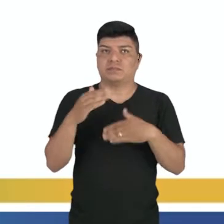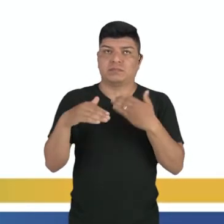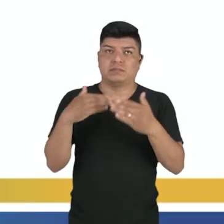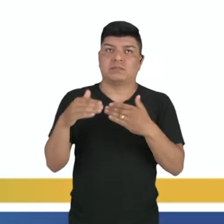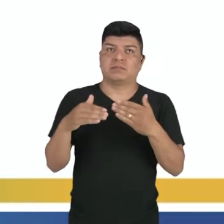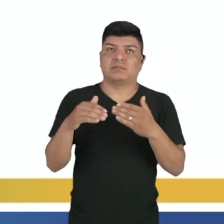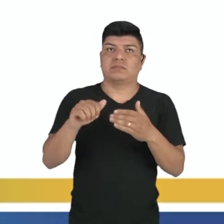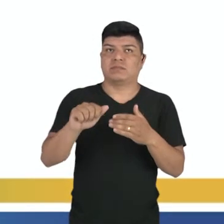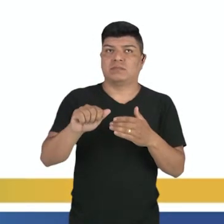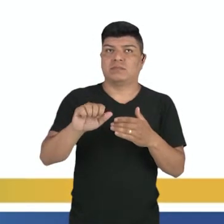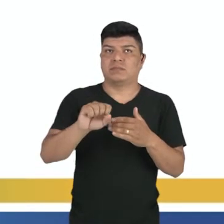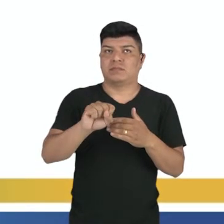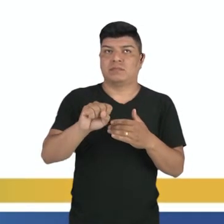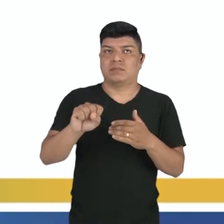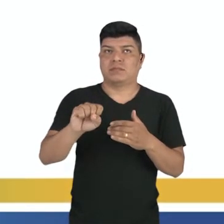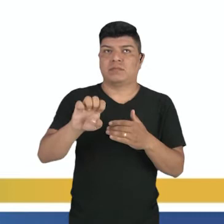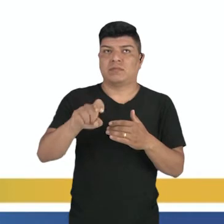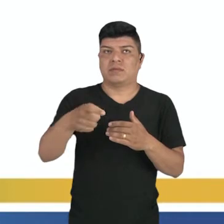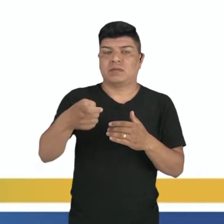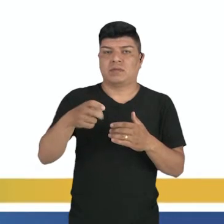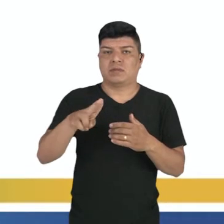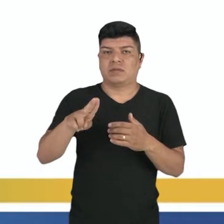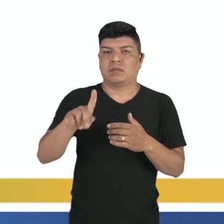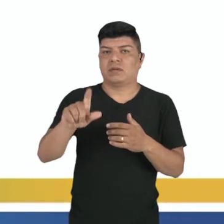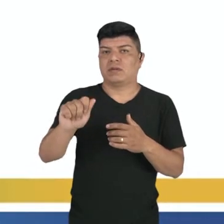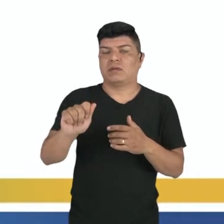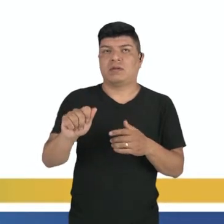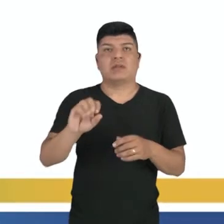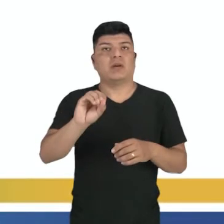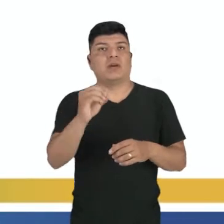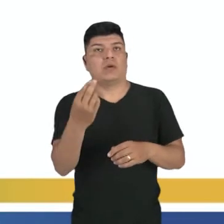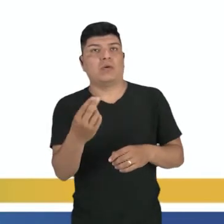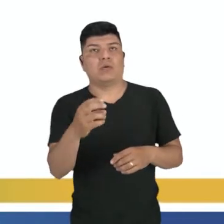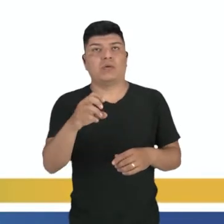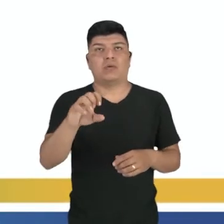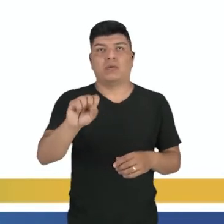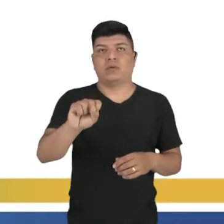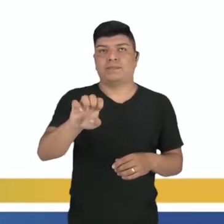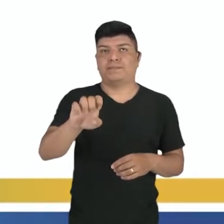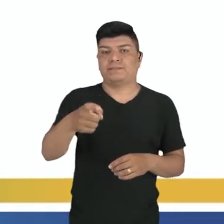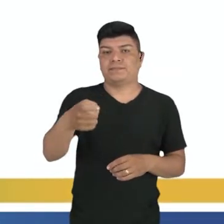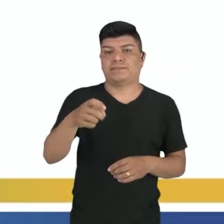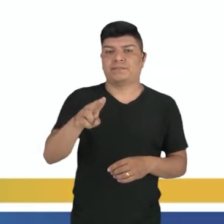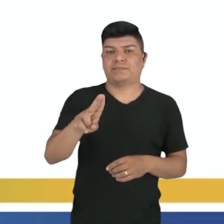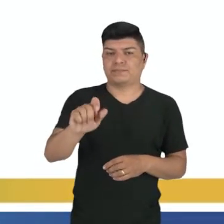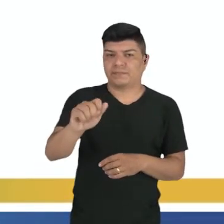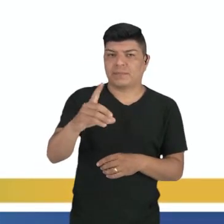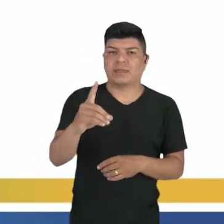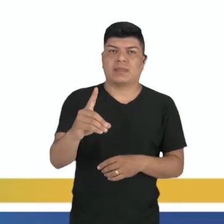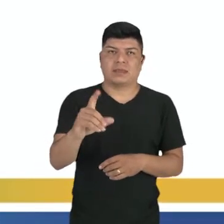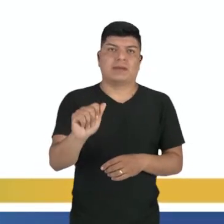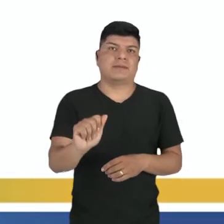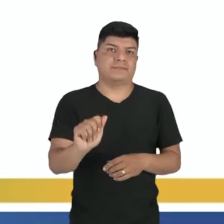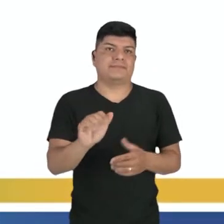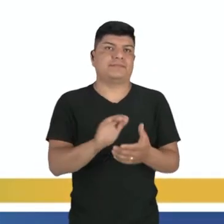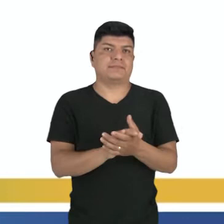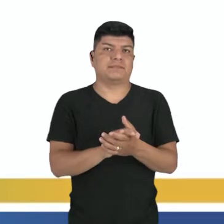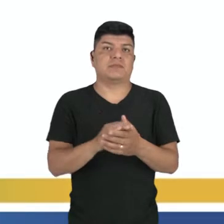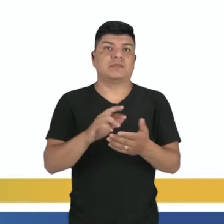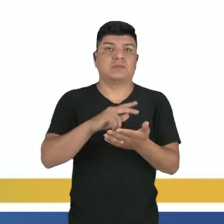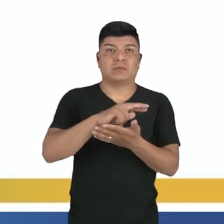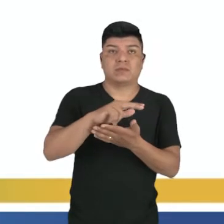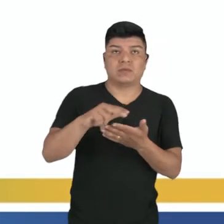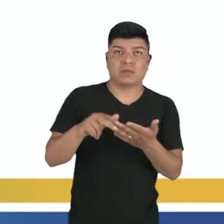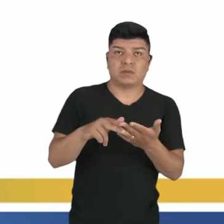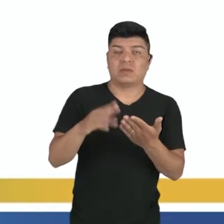de reprodução assexuada ou sexuada. Pode ser assexuada por gemulação, por brotamento